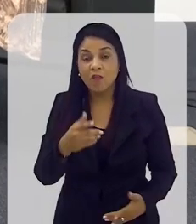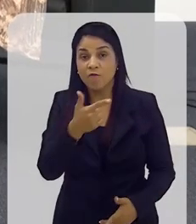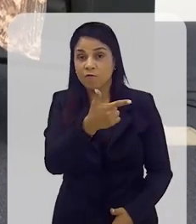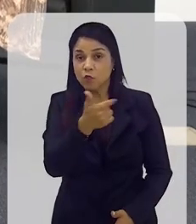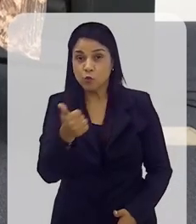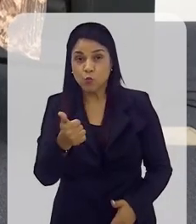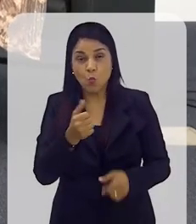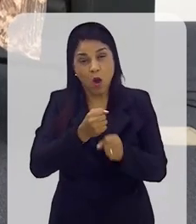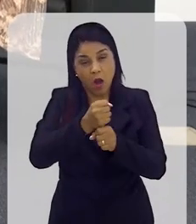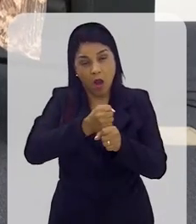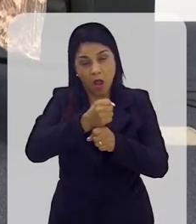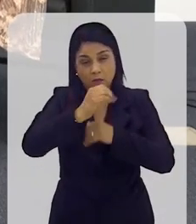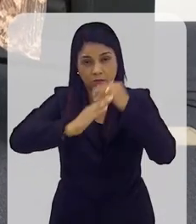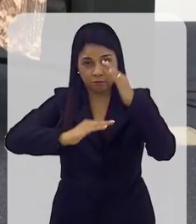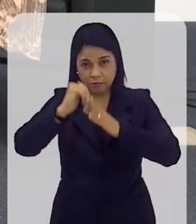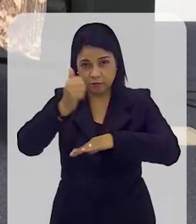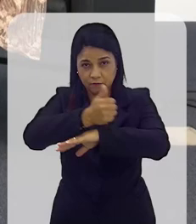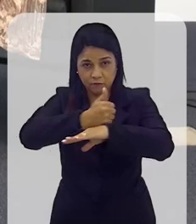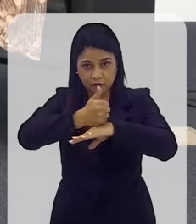né? Nossa. Eu